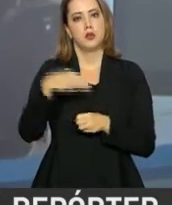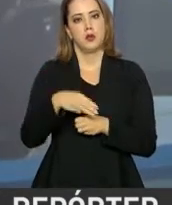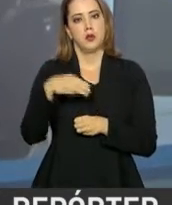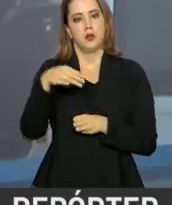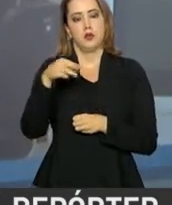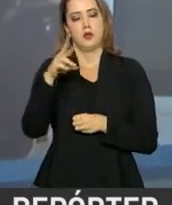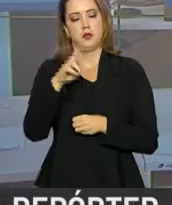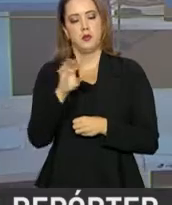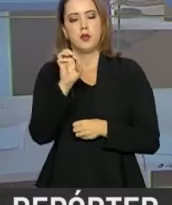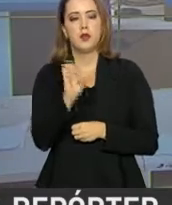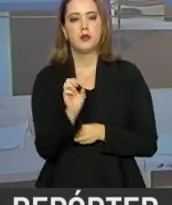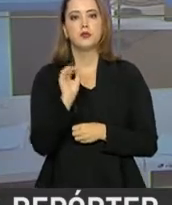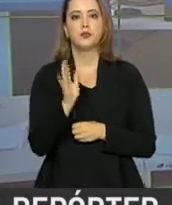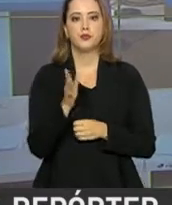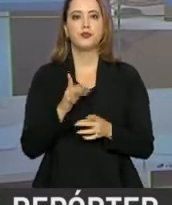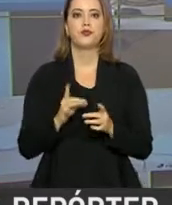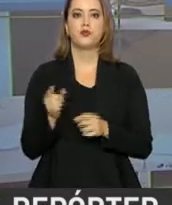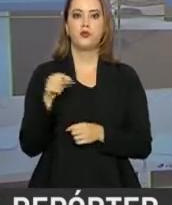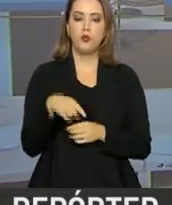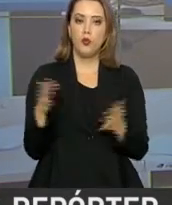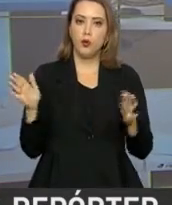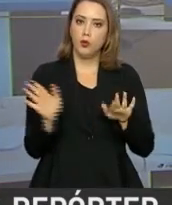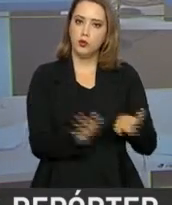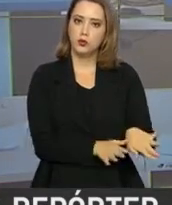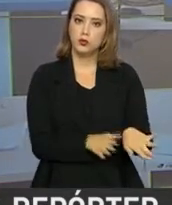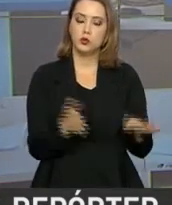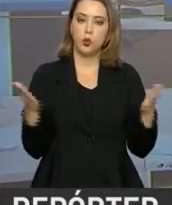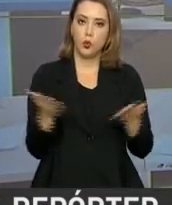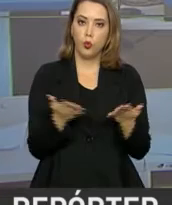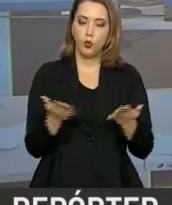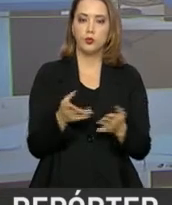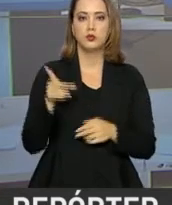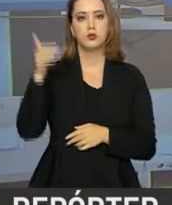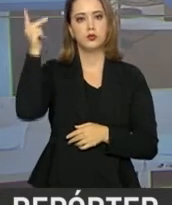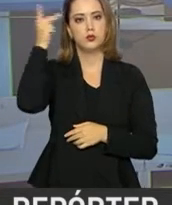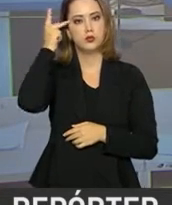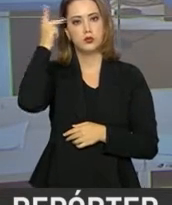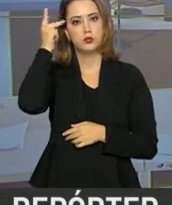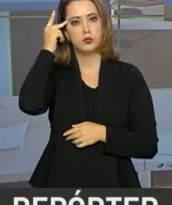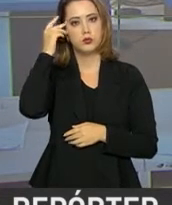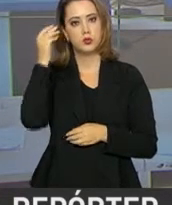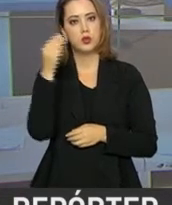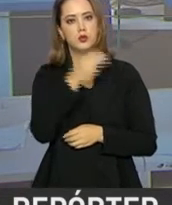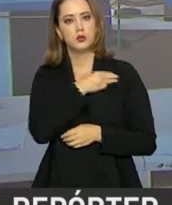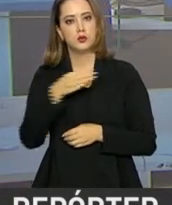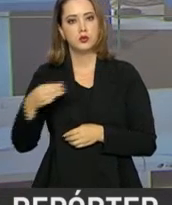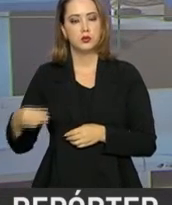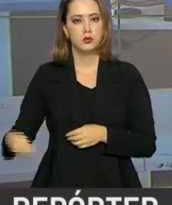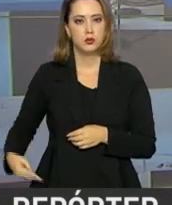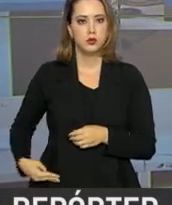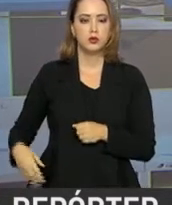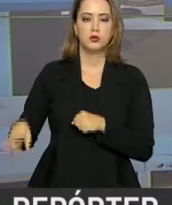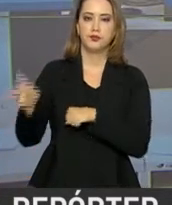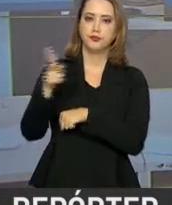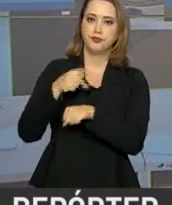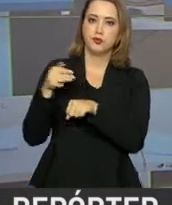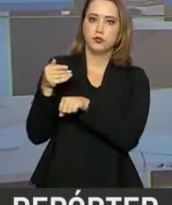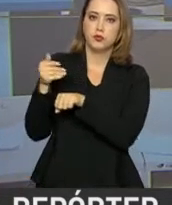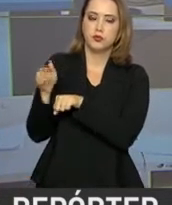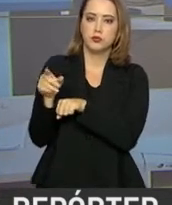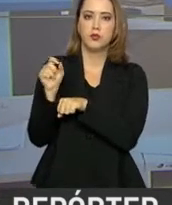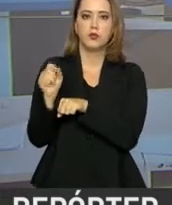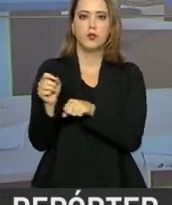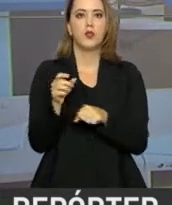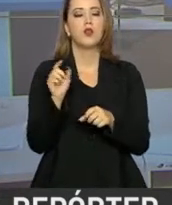serviços e hoje são paulo ministro das relações exteriores josé serra se reuniu com empresários de diversos